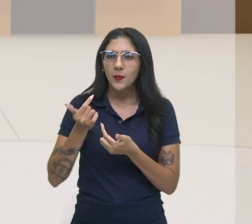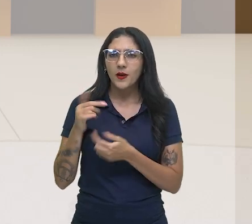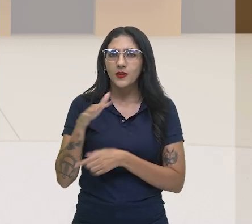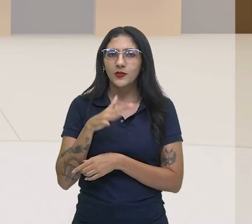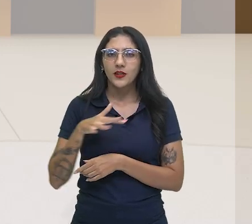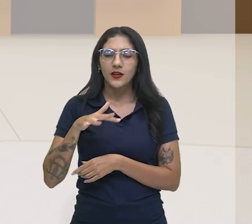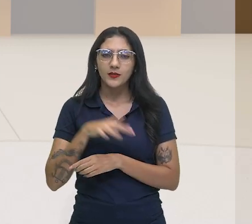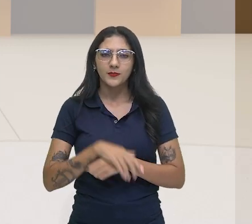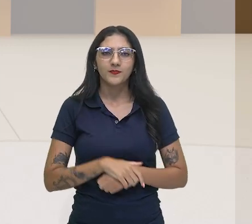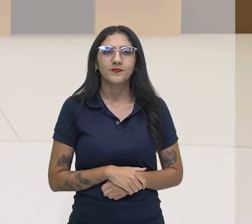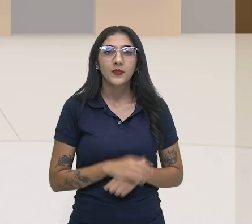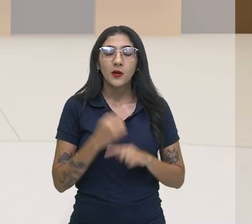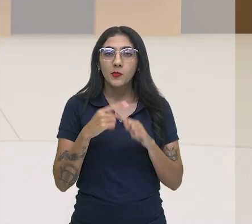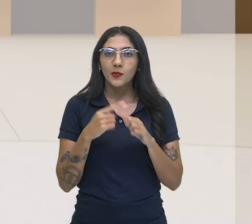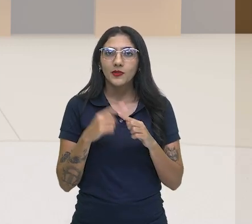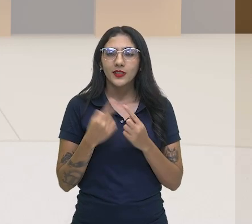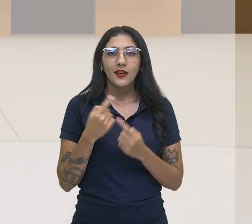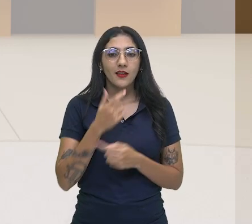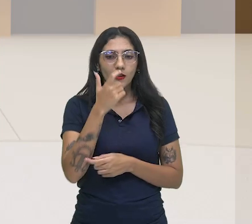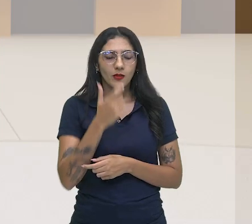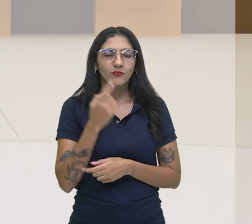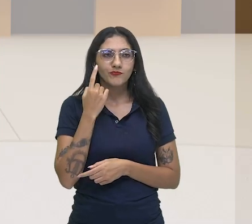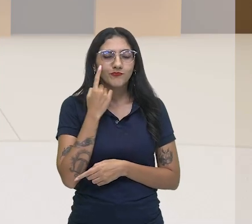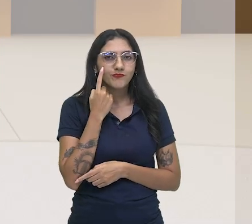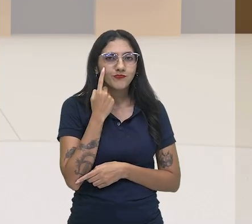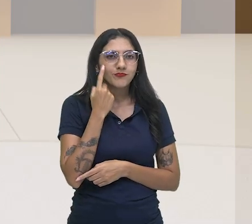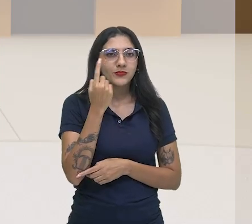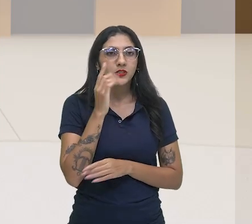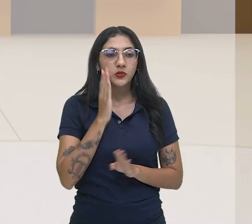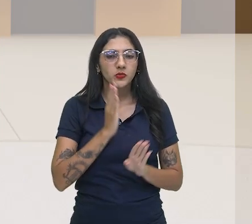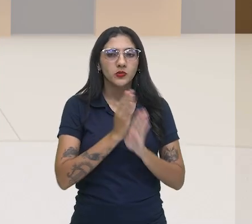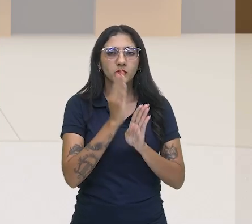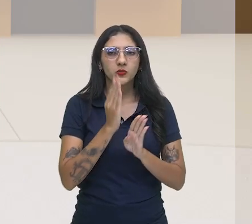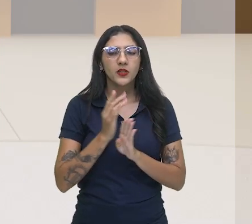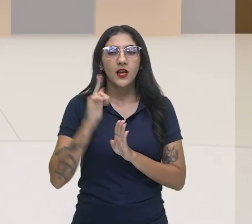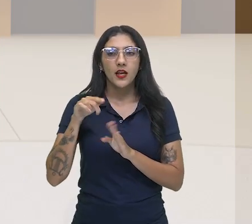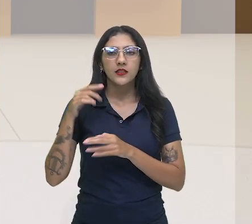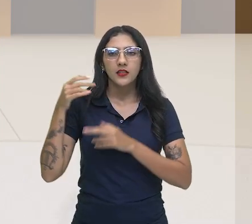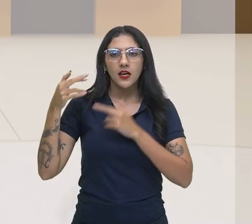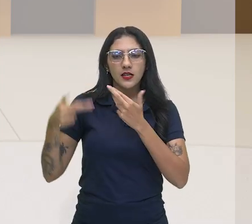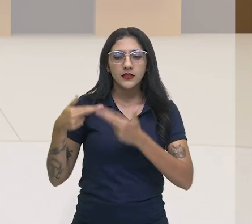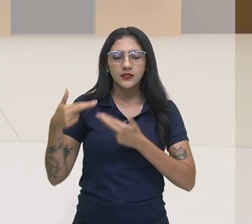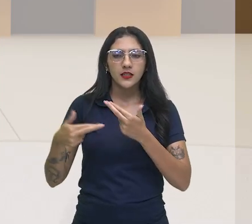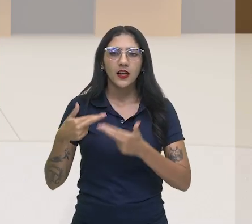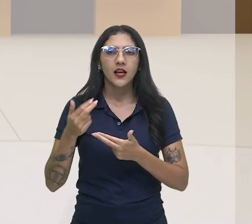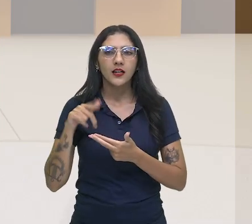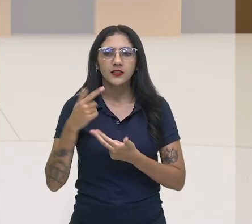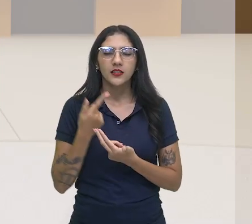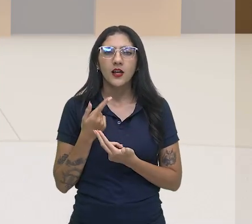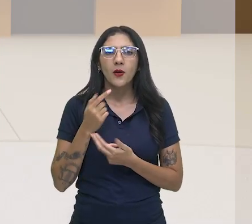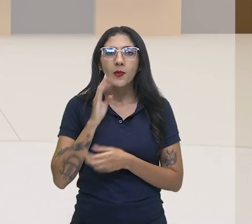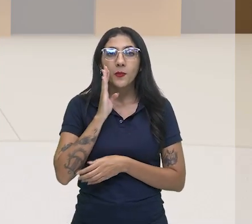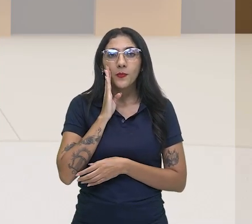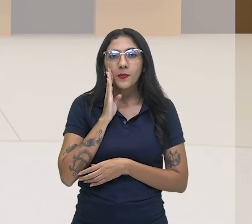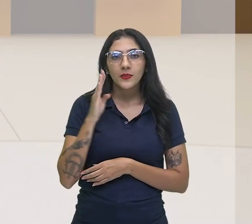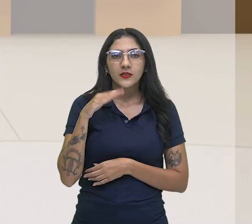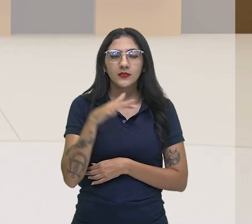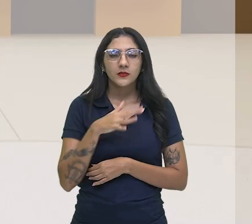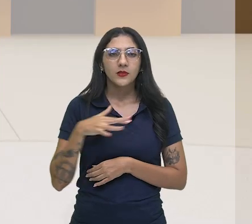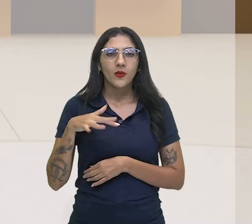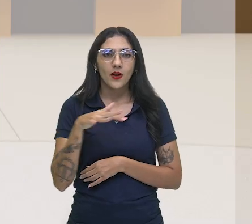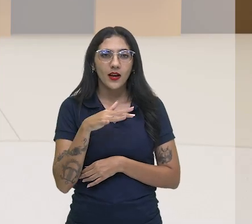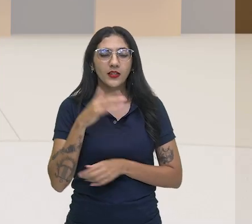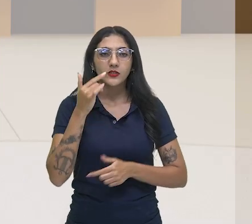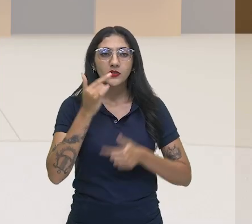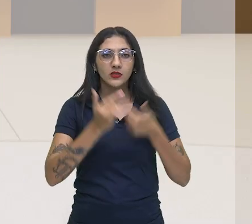eu descobri, e depois eu compartilhei com a professora Marta, que a reciclagem é um dos maiores, digamos assim, campos de área